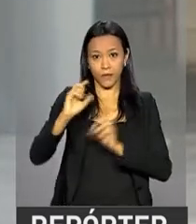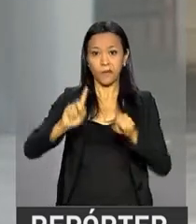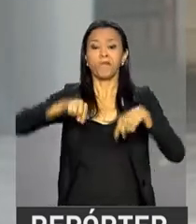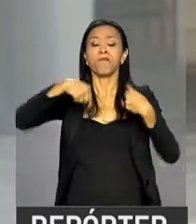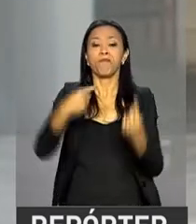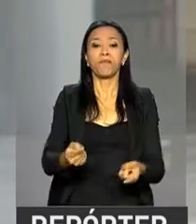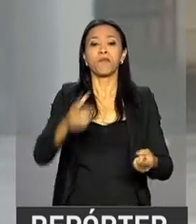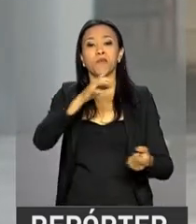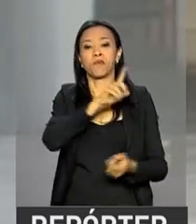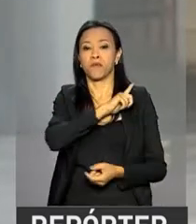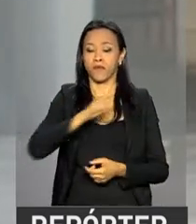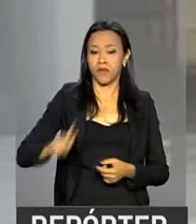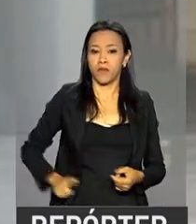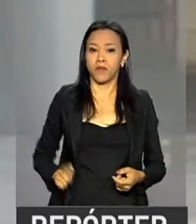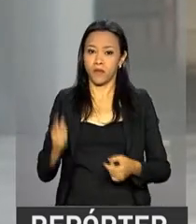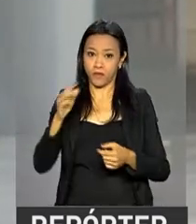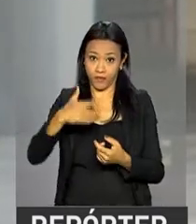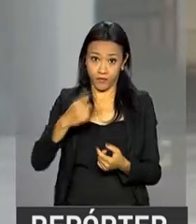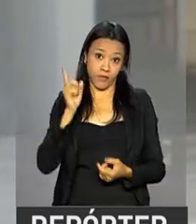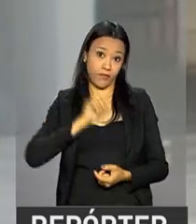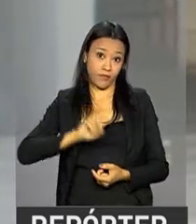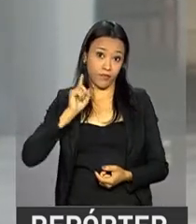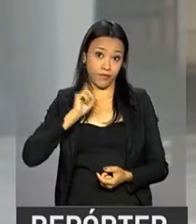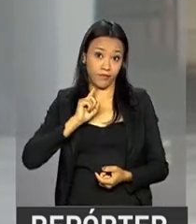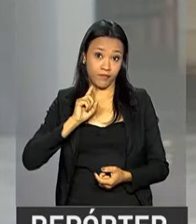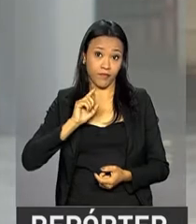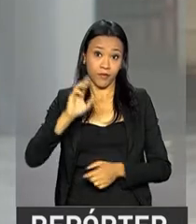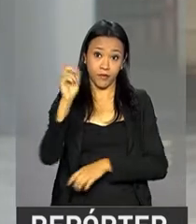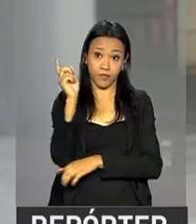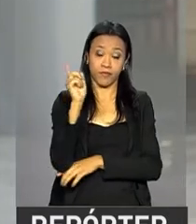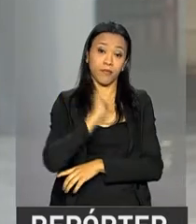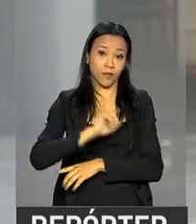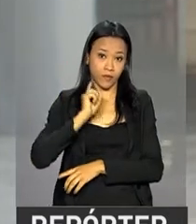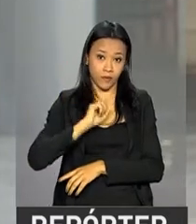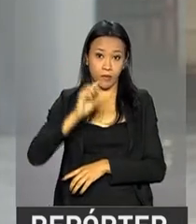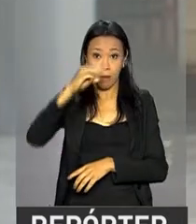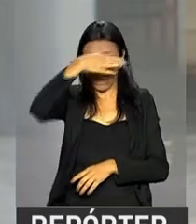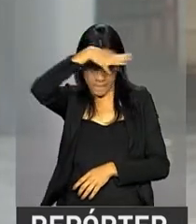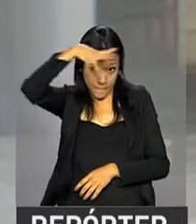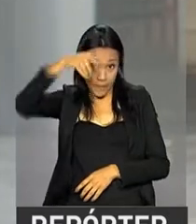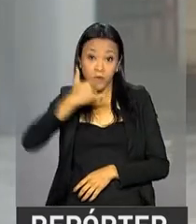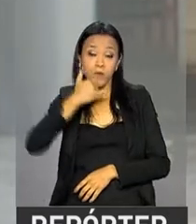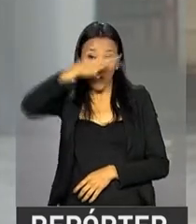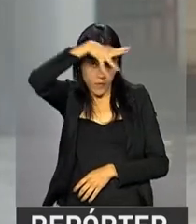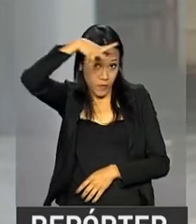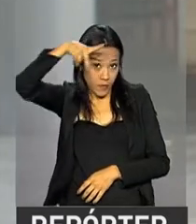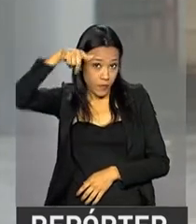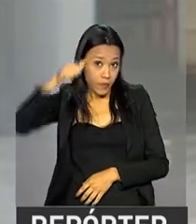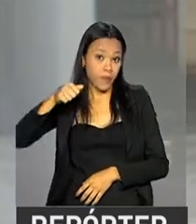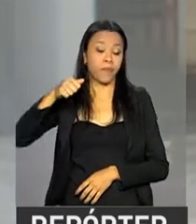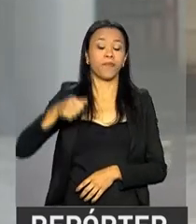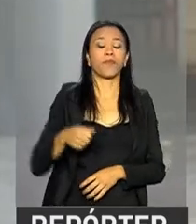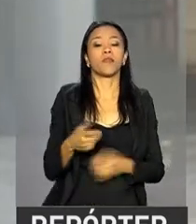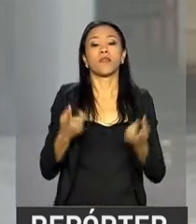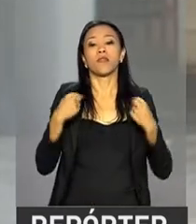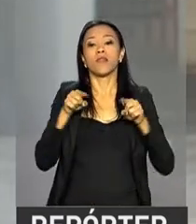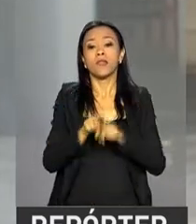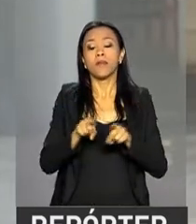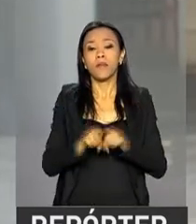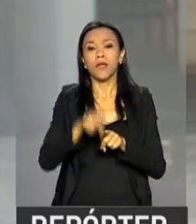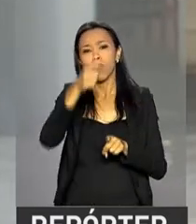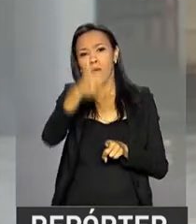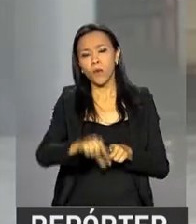governador de mato grosso pedro taques bom e ainda falando de economia o ministro da fazenda henrique meirelles